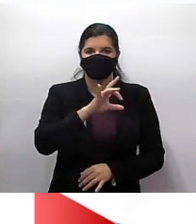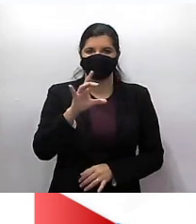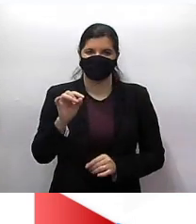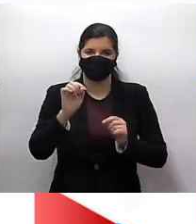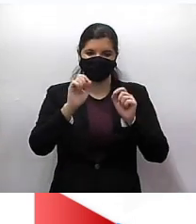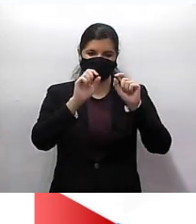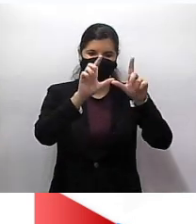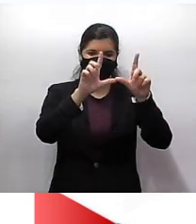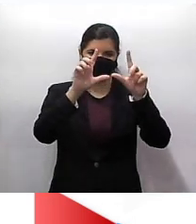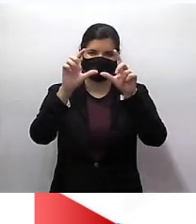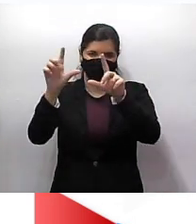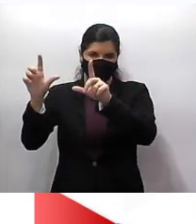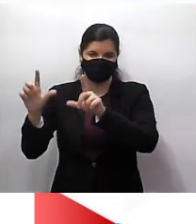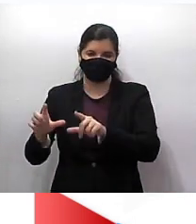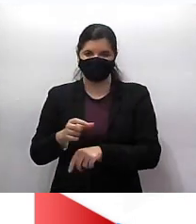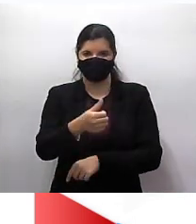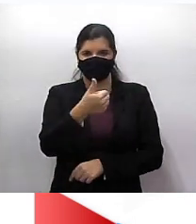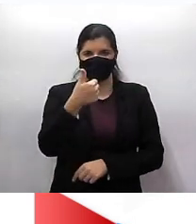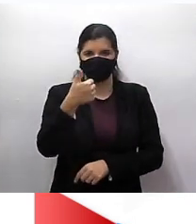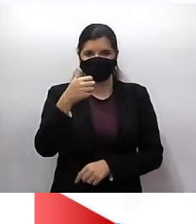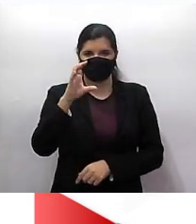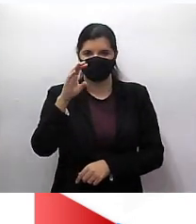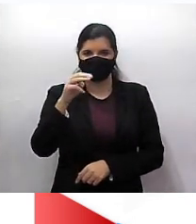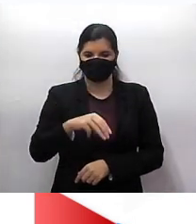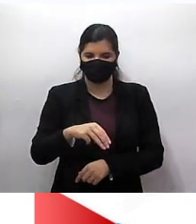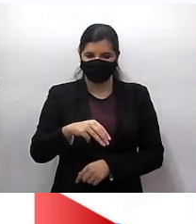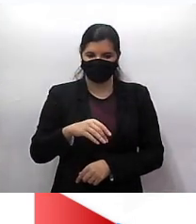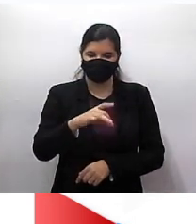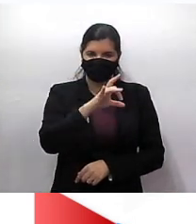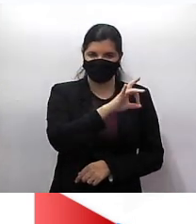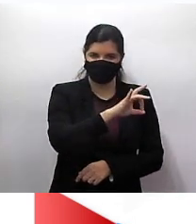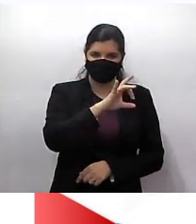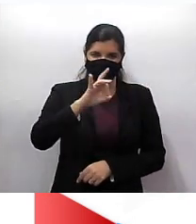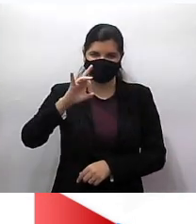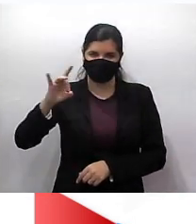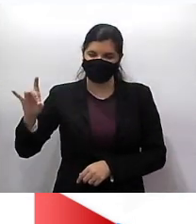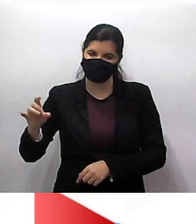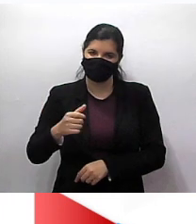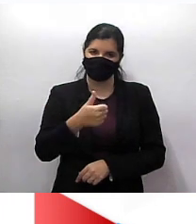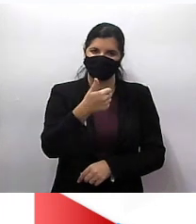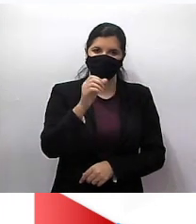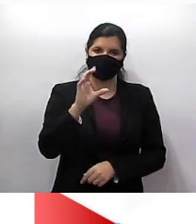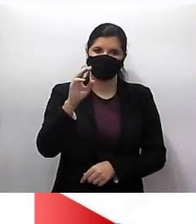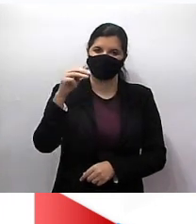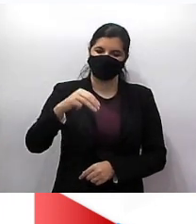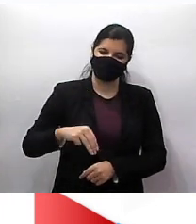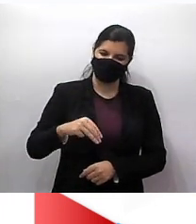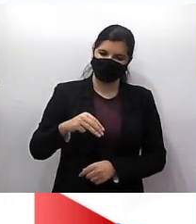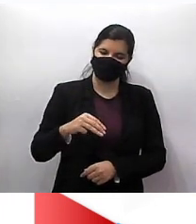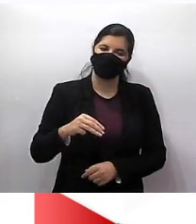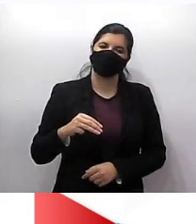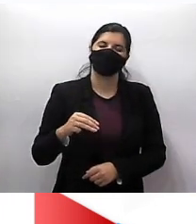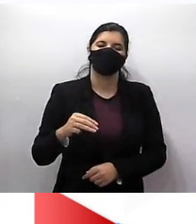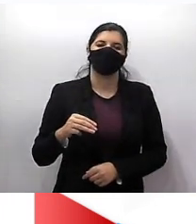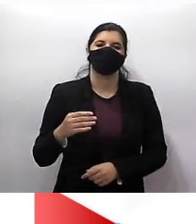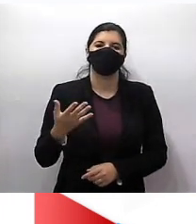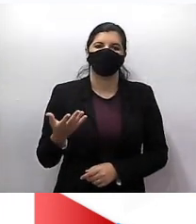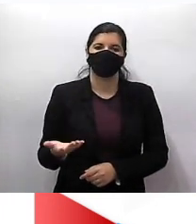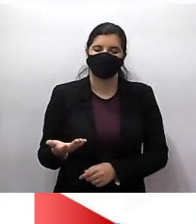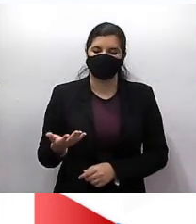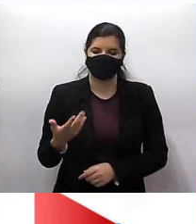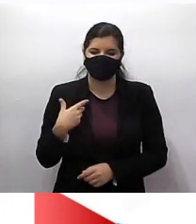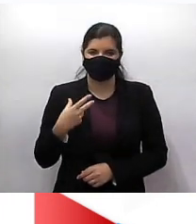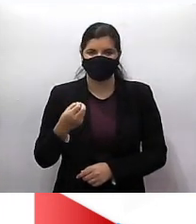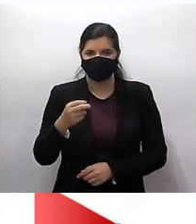quadrado tenha 1 centímetro, tá bom? Então, se cada quadrado tem 1 centímetro de lado, é claro